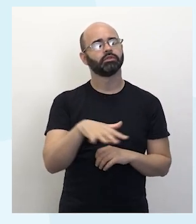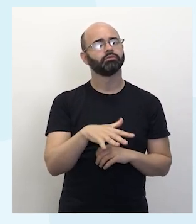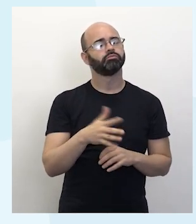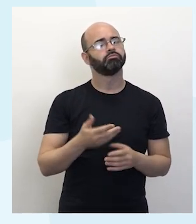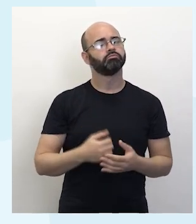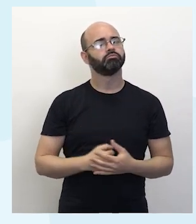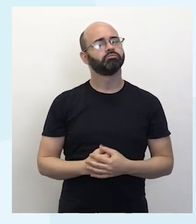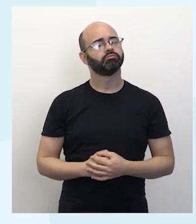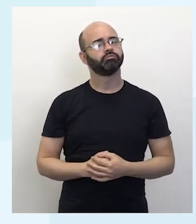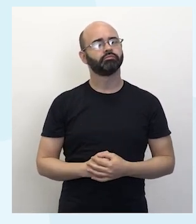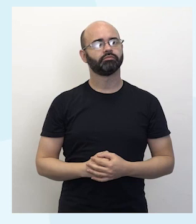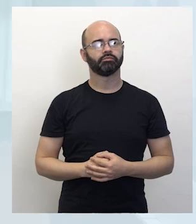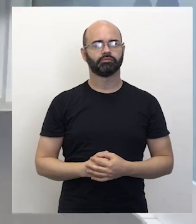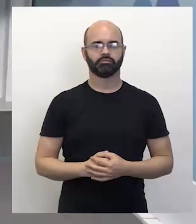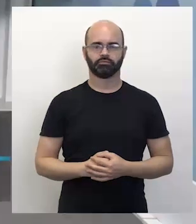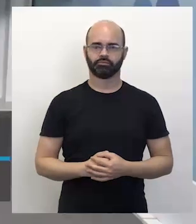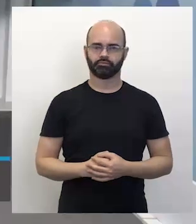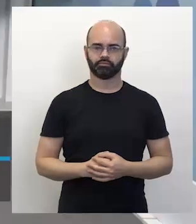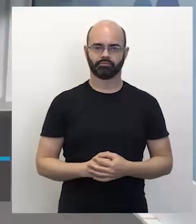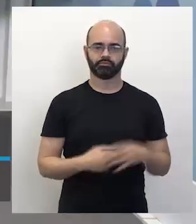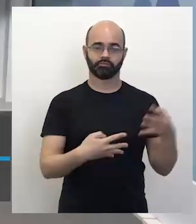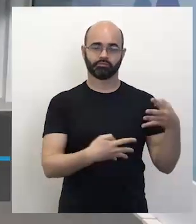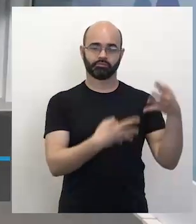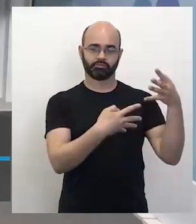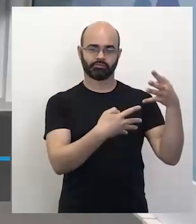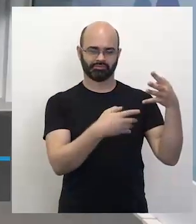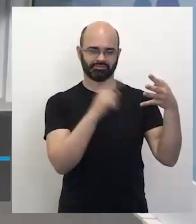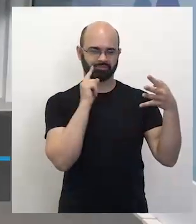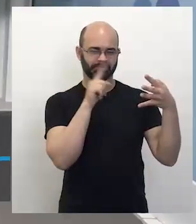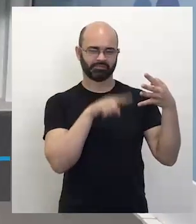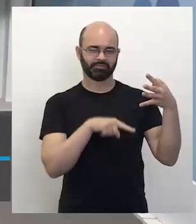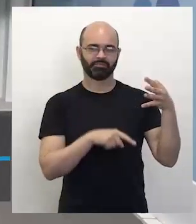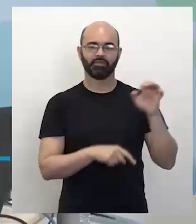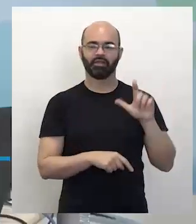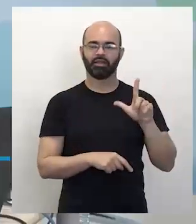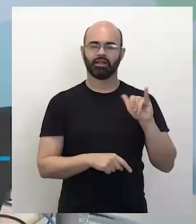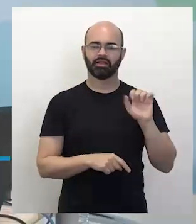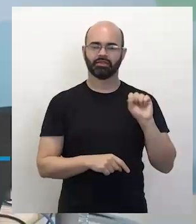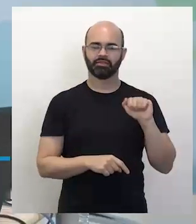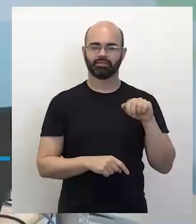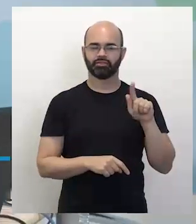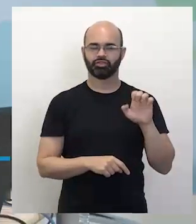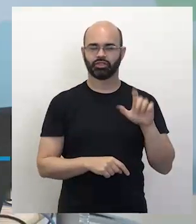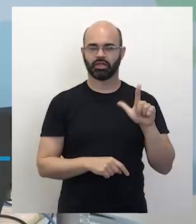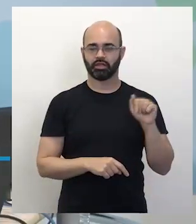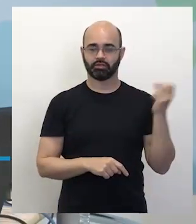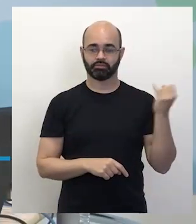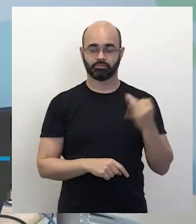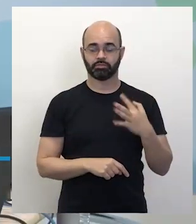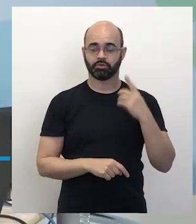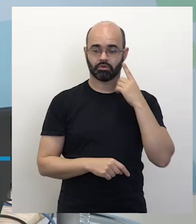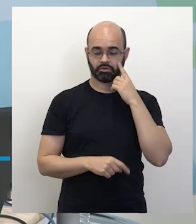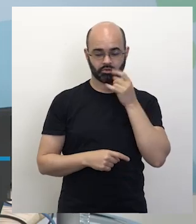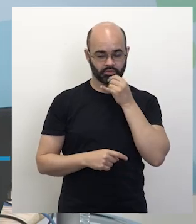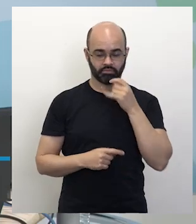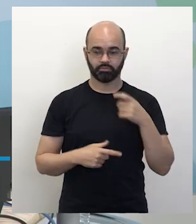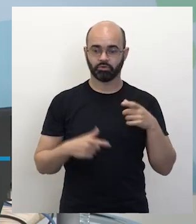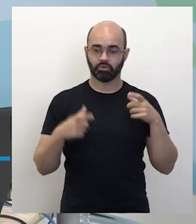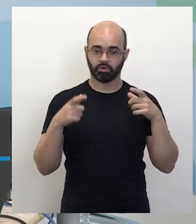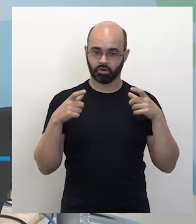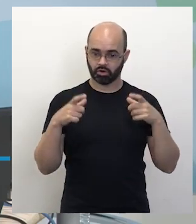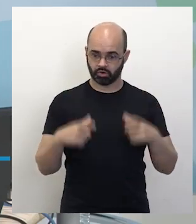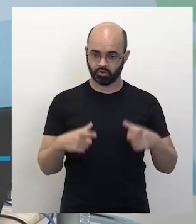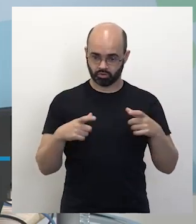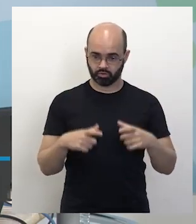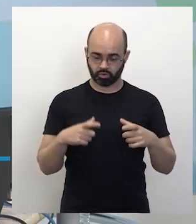Vamos ver aqui. Olha que interessante, a professora Elisângela disse assim, a gente precisa perceber que as ações locais, elas podem ter